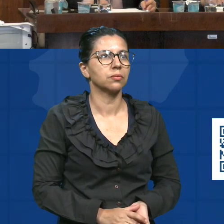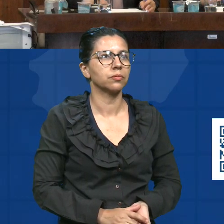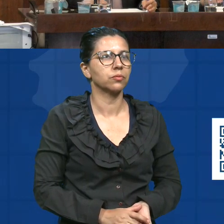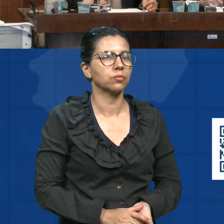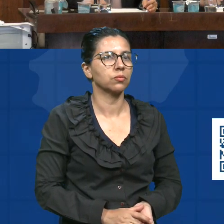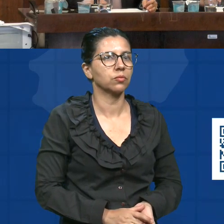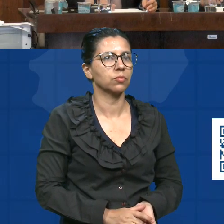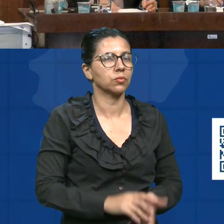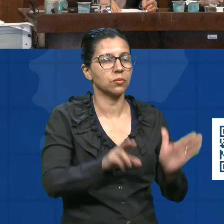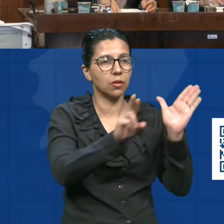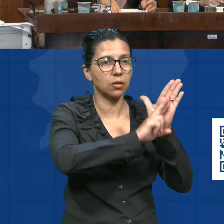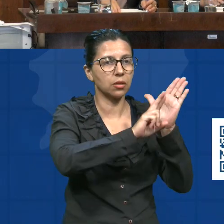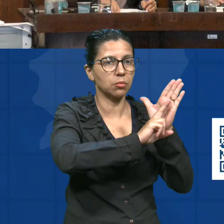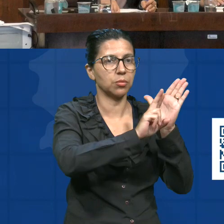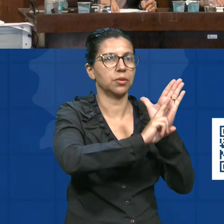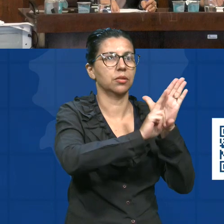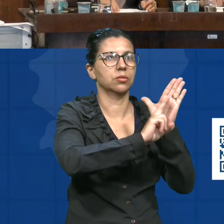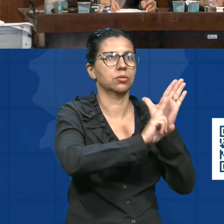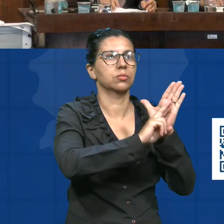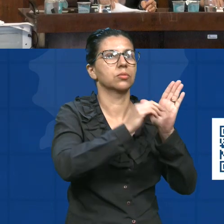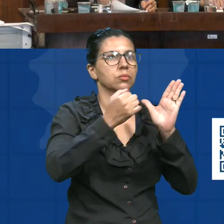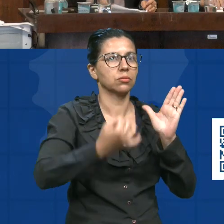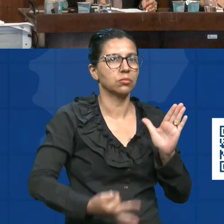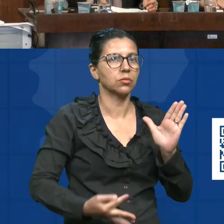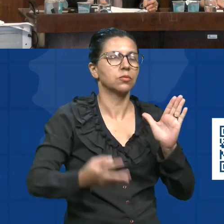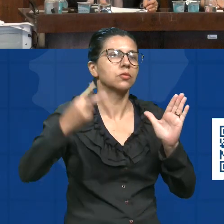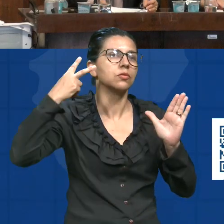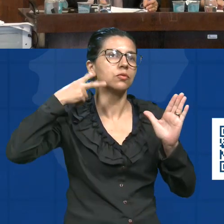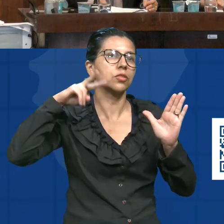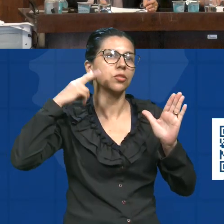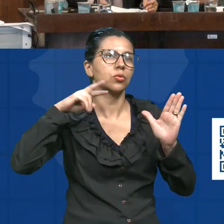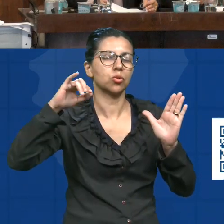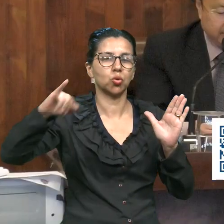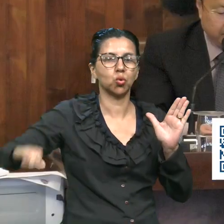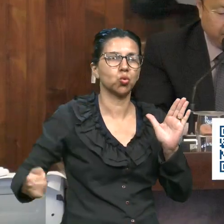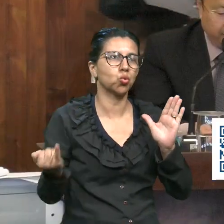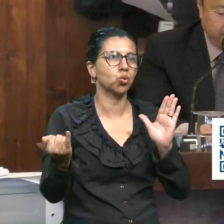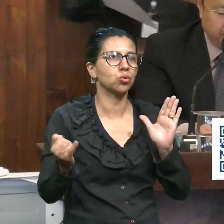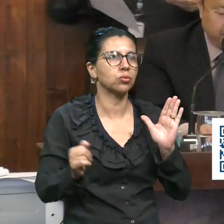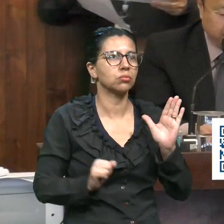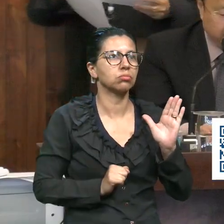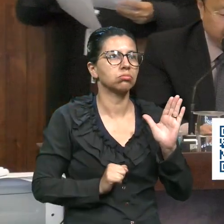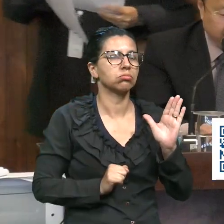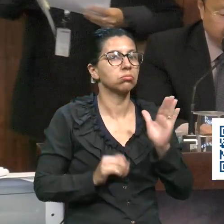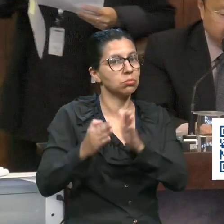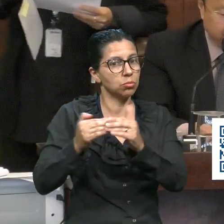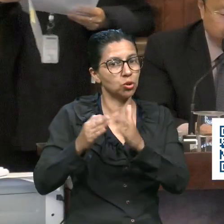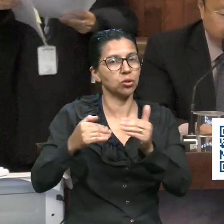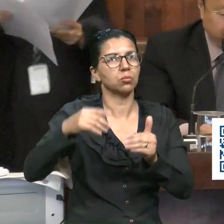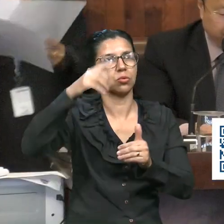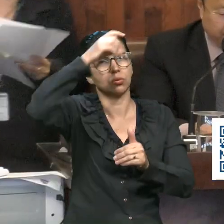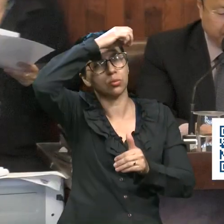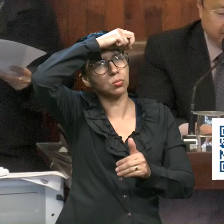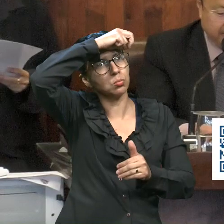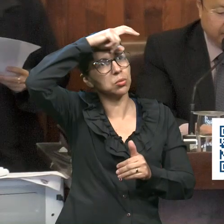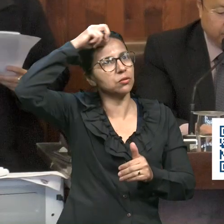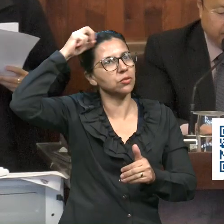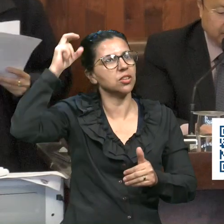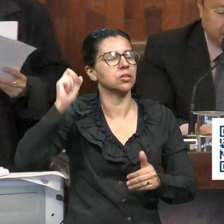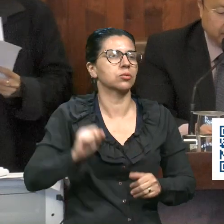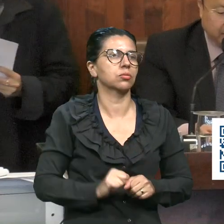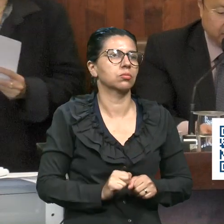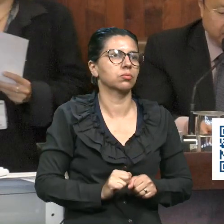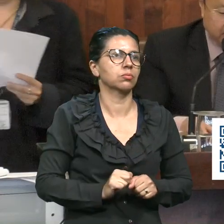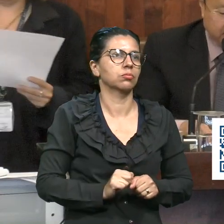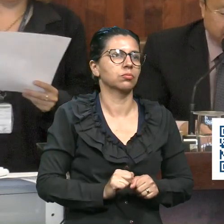Requerimento 1703-2023, vereador agente federal Júnior Feffi. Solicitando ao prefeito municipal de Marília que forneça, dentro do